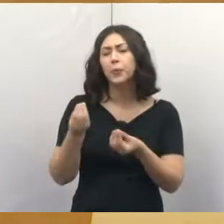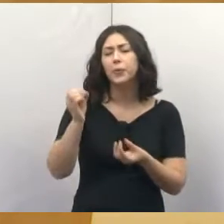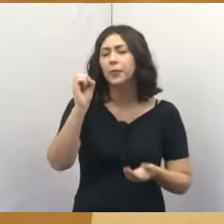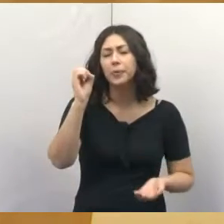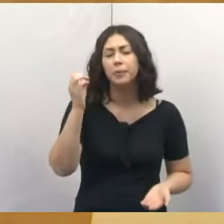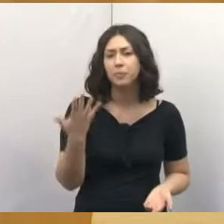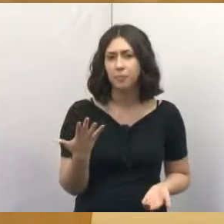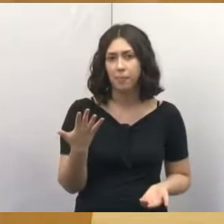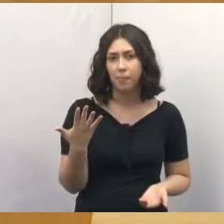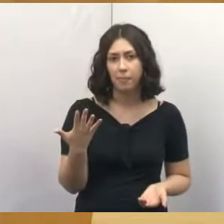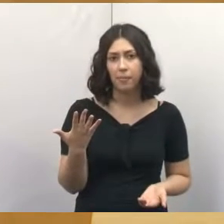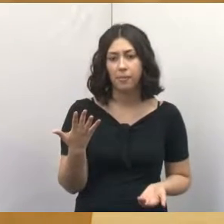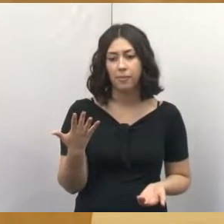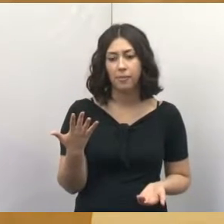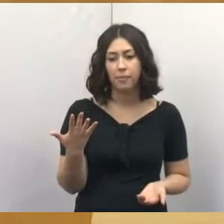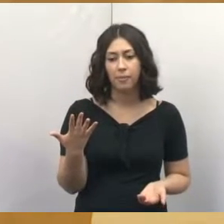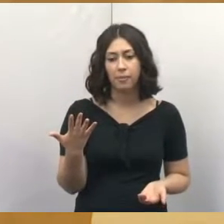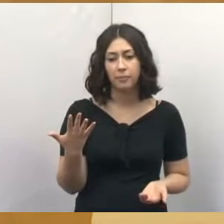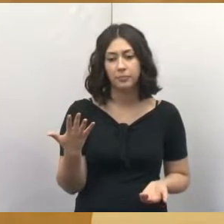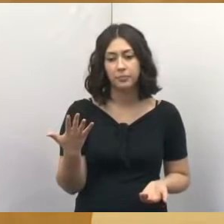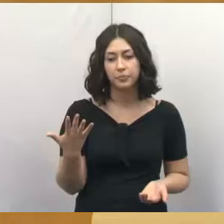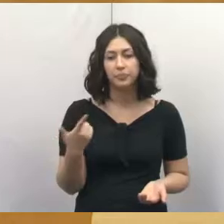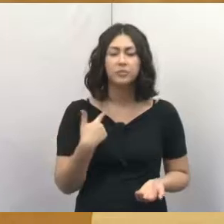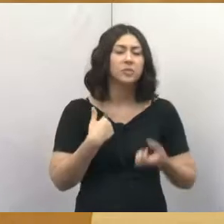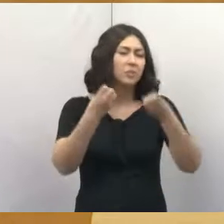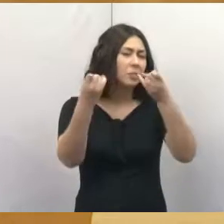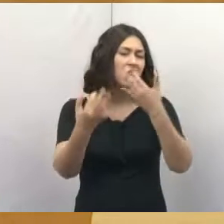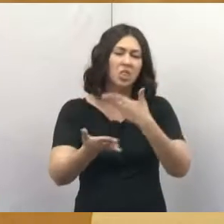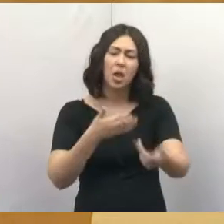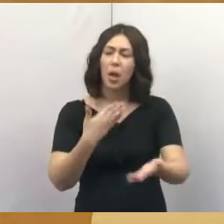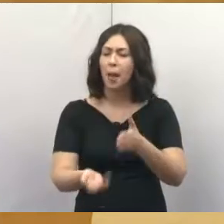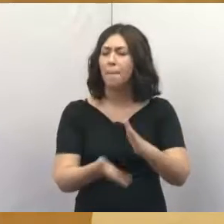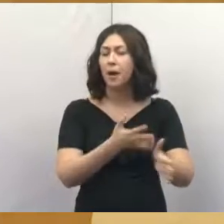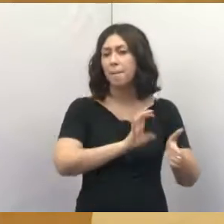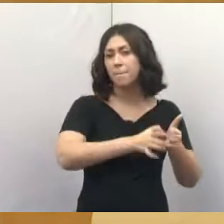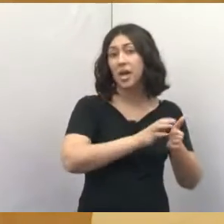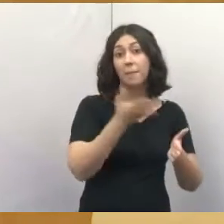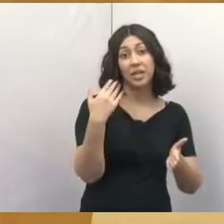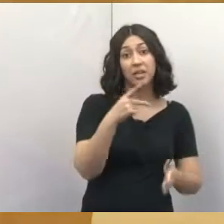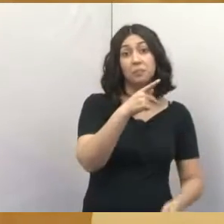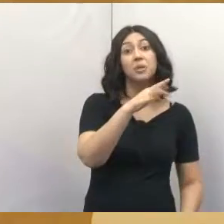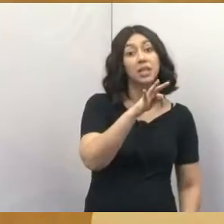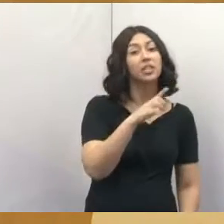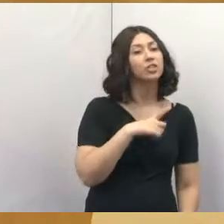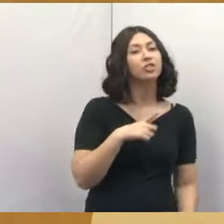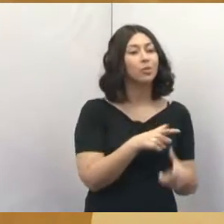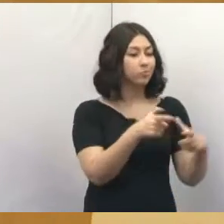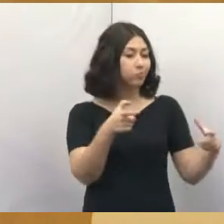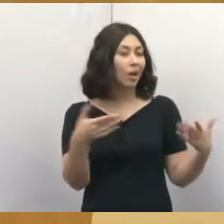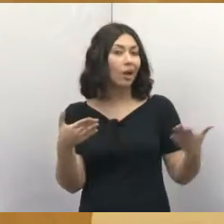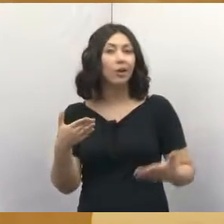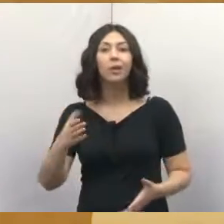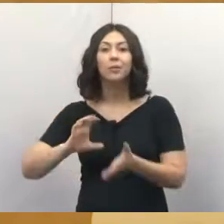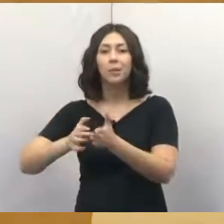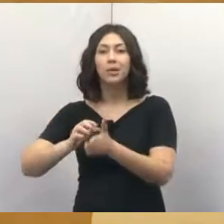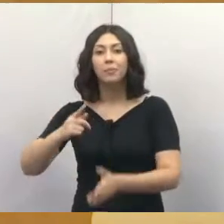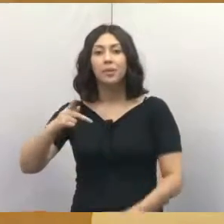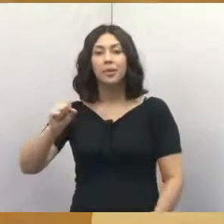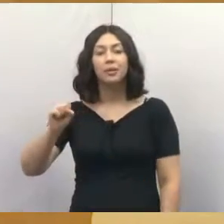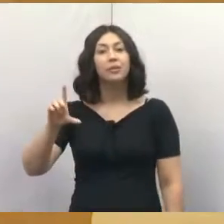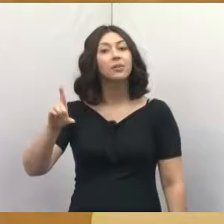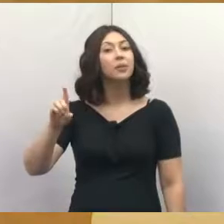legislativo, não é? E isso aqui eu estou falando independente de partido. Quando era o PT, tinha a maioria, agora é o PSDB, tem a